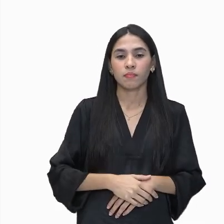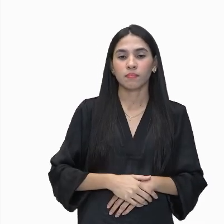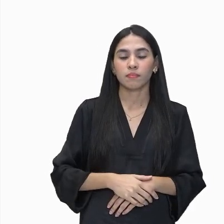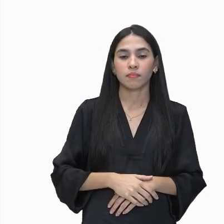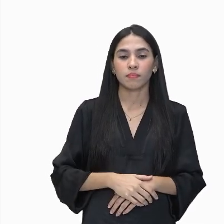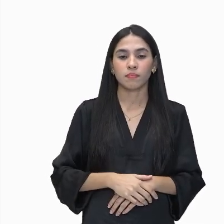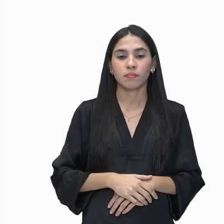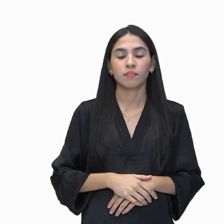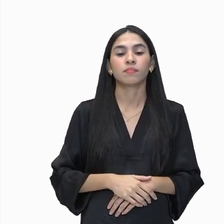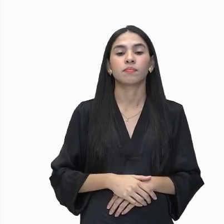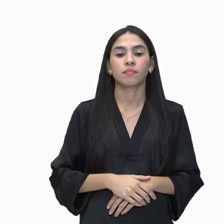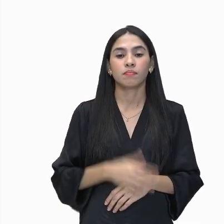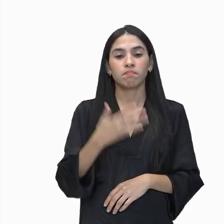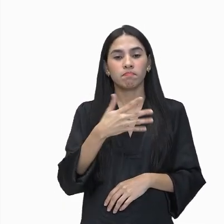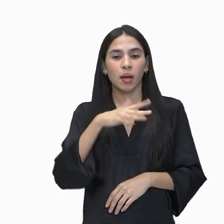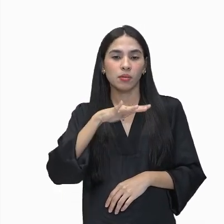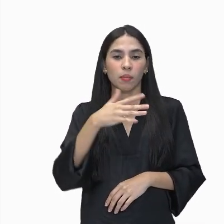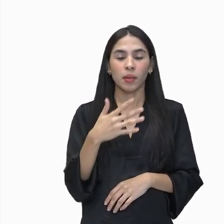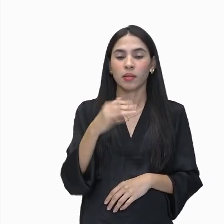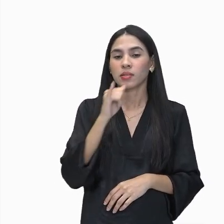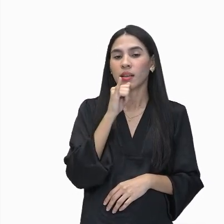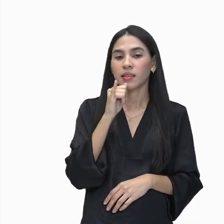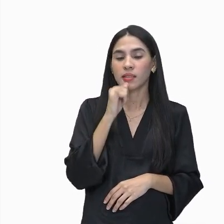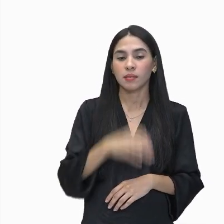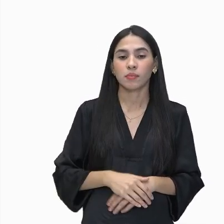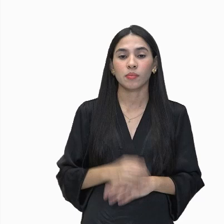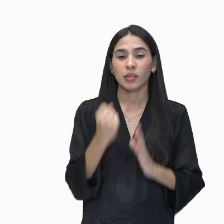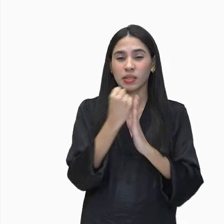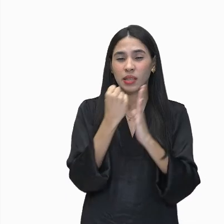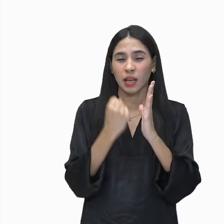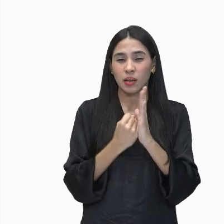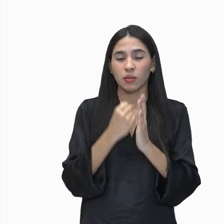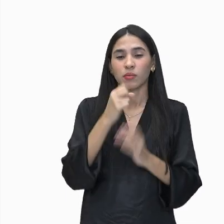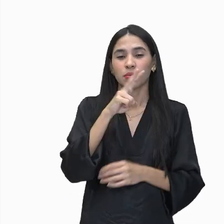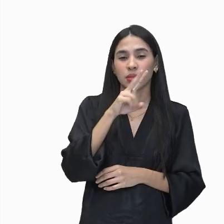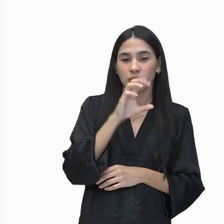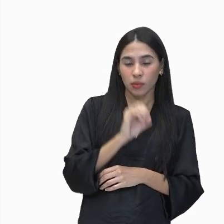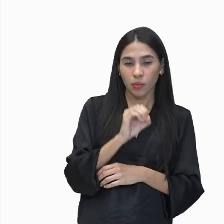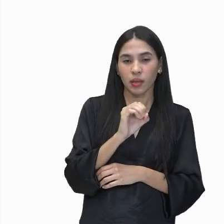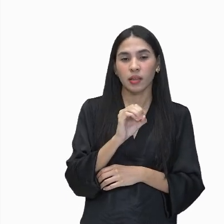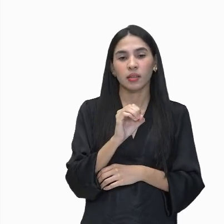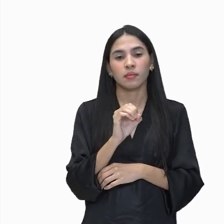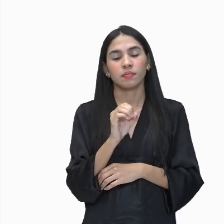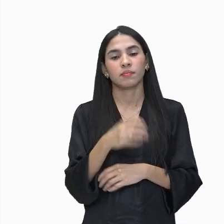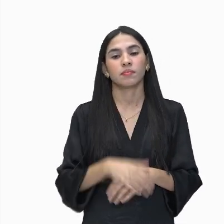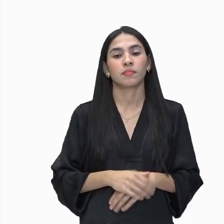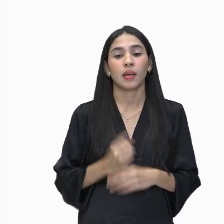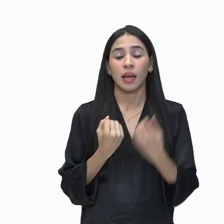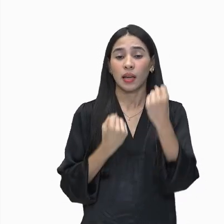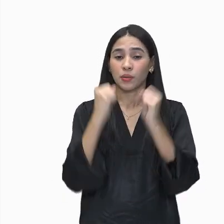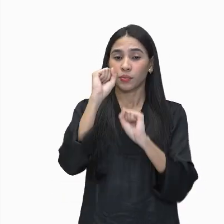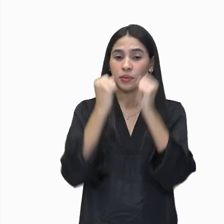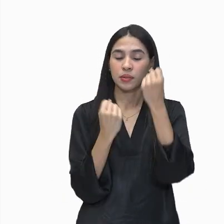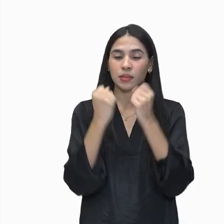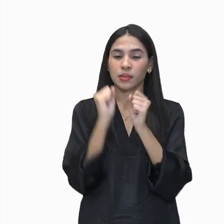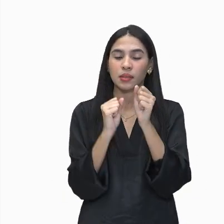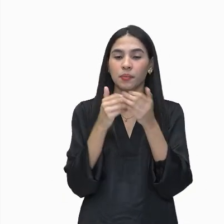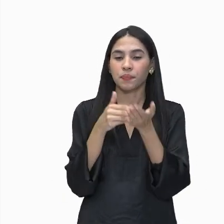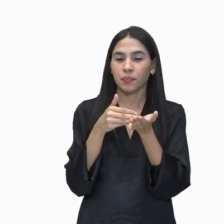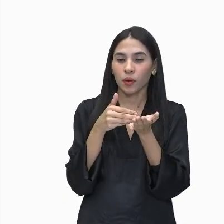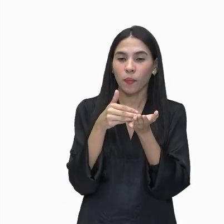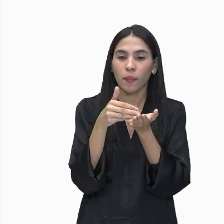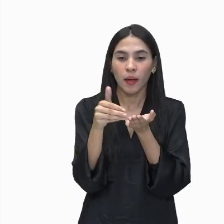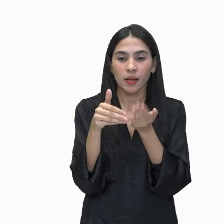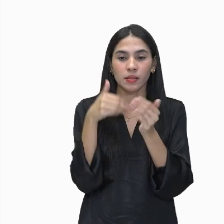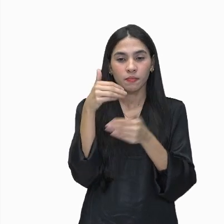Guerra Mundial, mais precisamente por volta da década de 50, né, que a industrialização ela começa